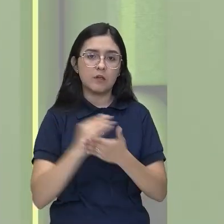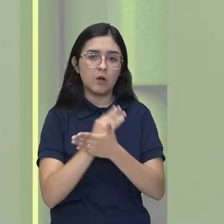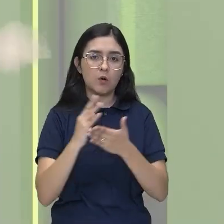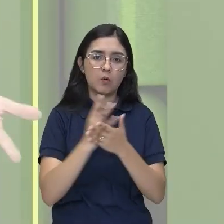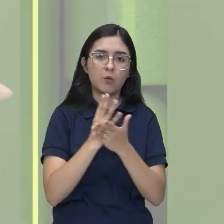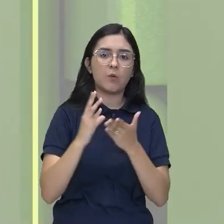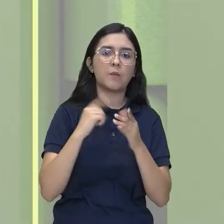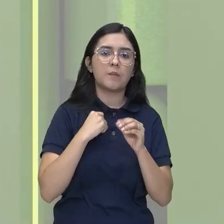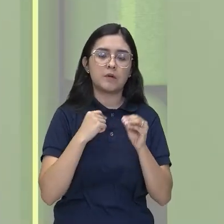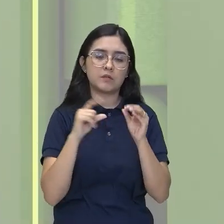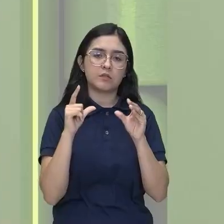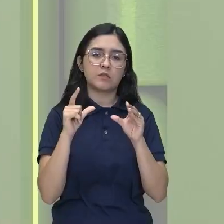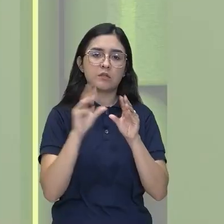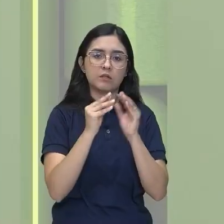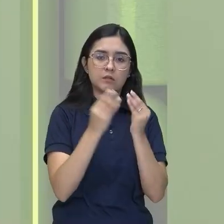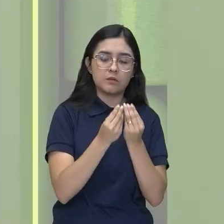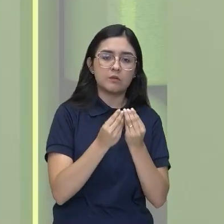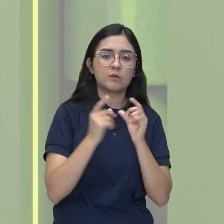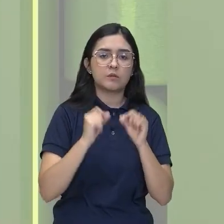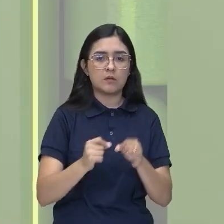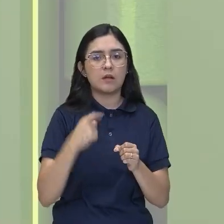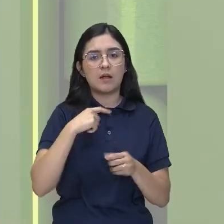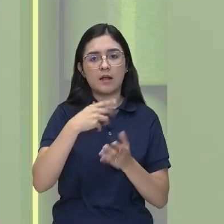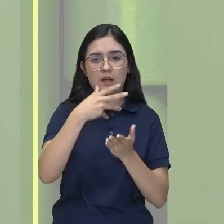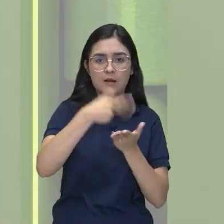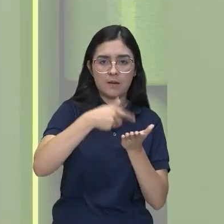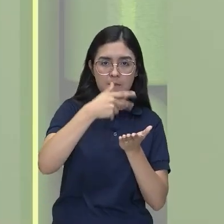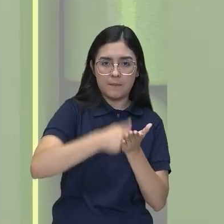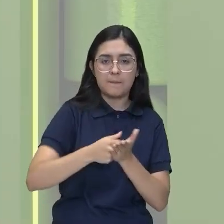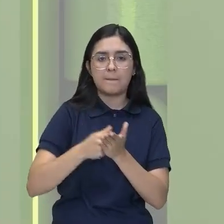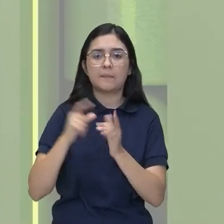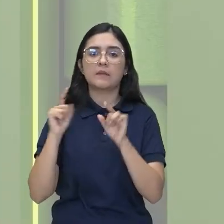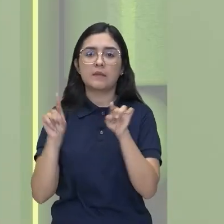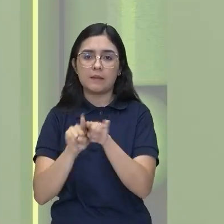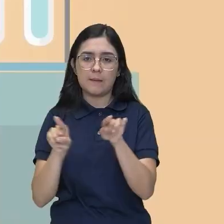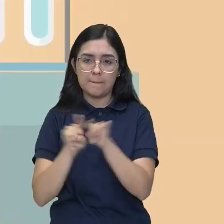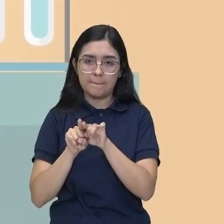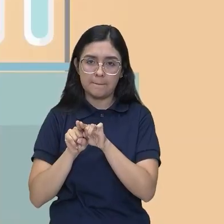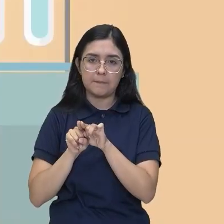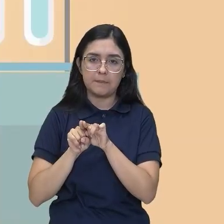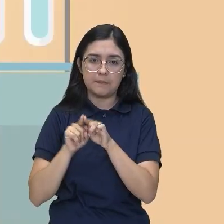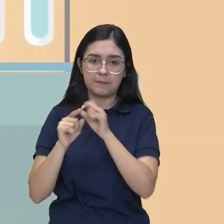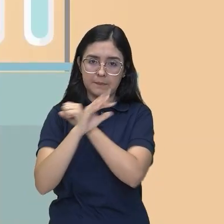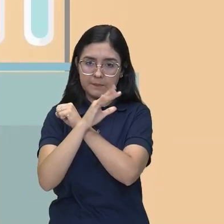como meio ácido como meio básico. Vamos assistir essa animação e fiquem atentos.